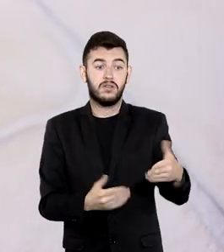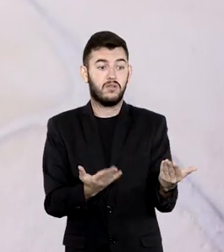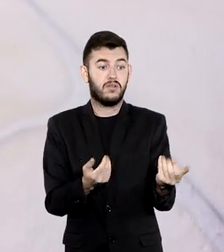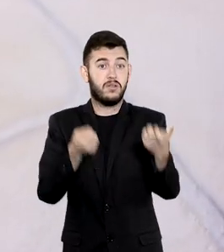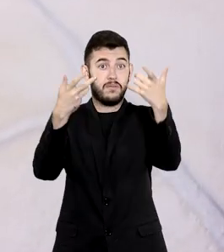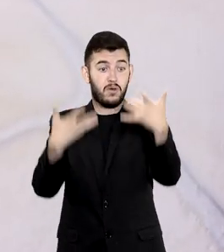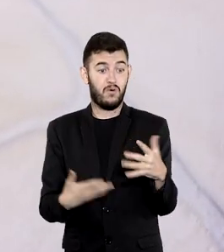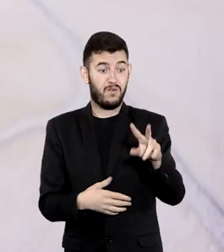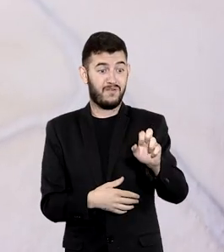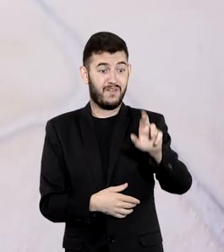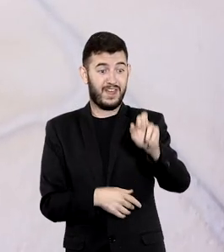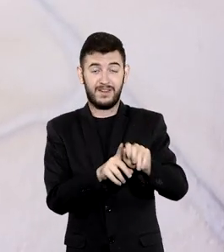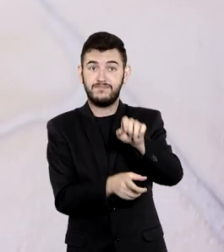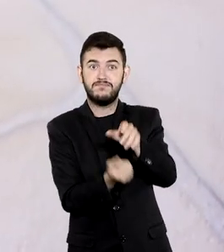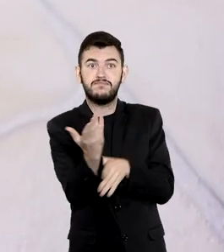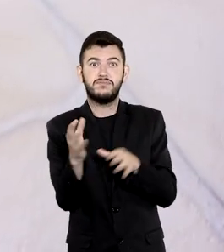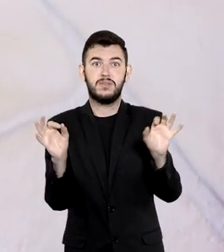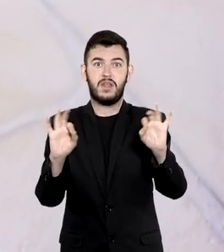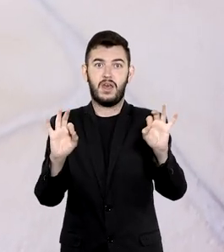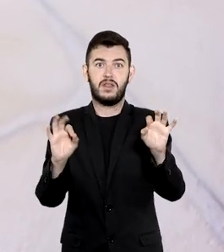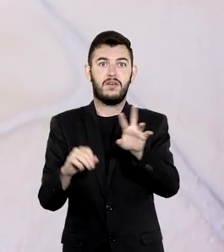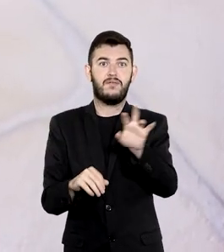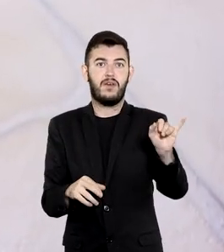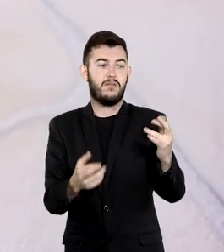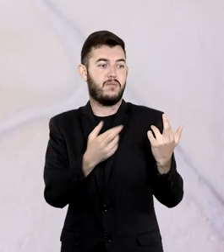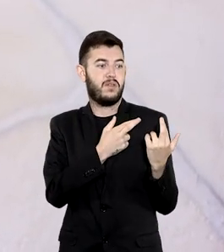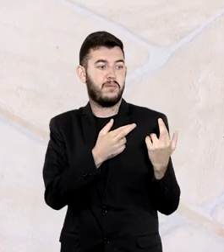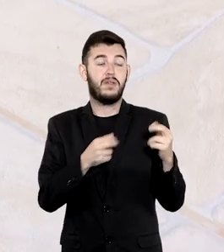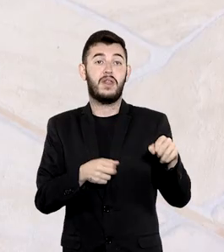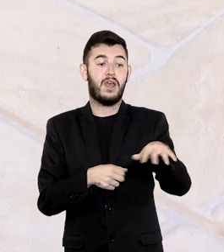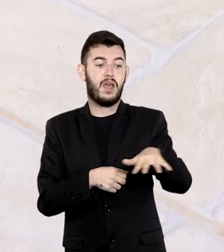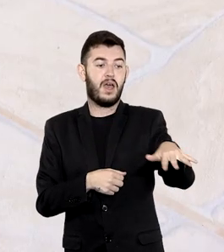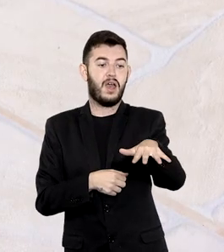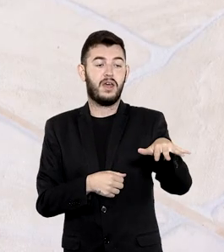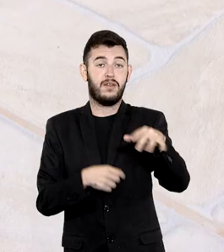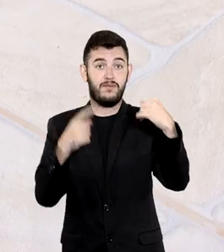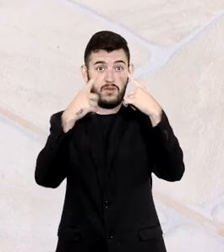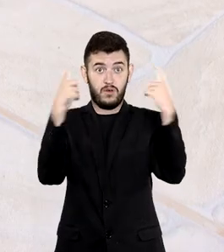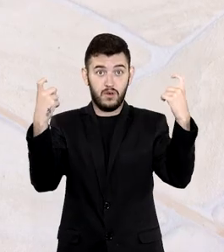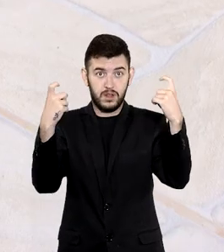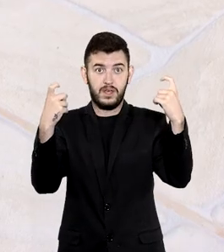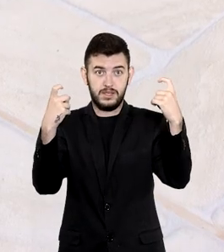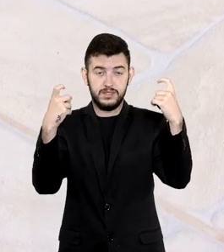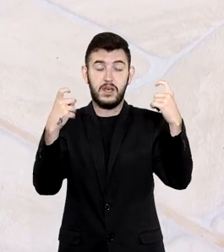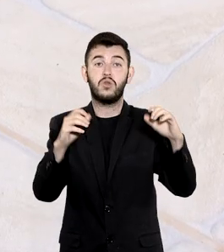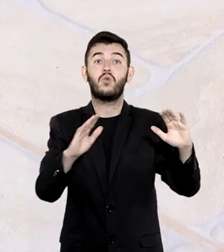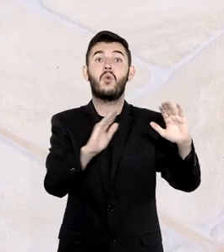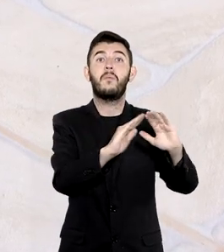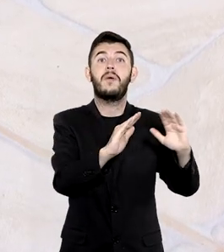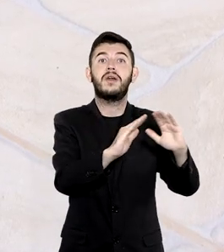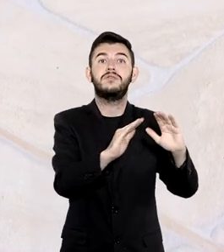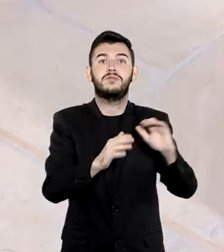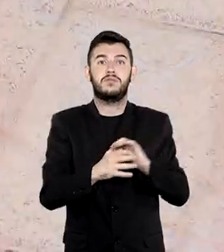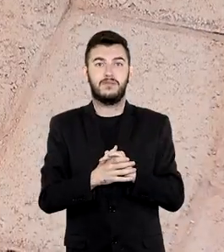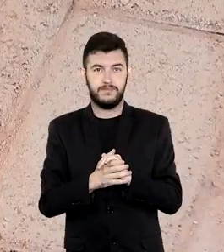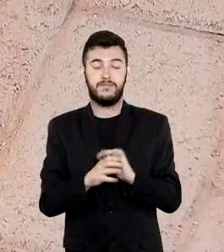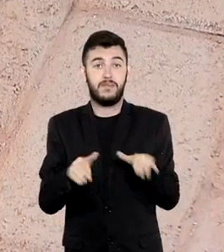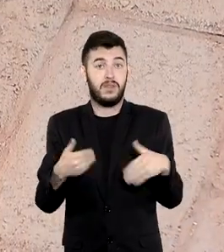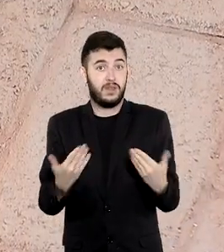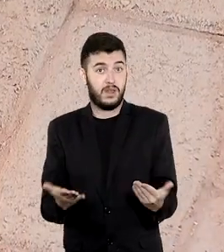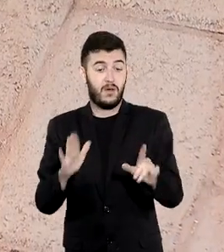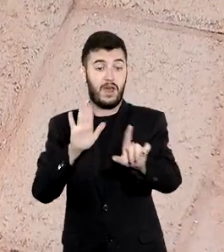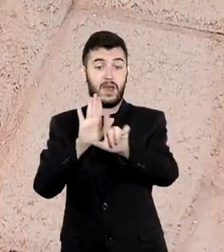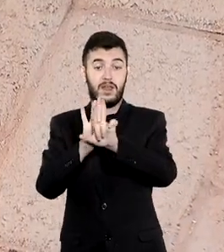os processos deverão tramitar nos juizados de violência doméstica. E foi com base nessa previsão da lei que a terceira sessão do